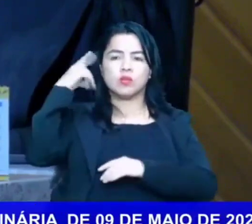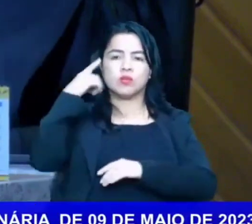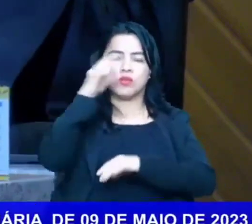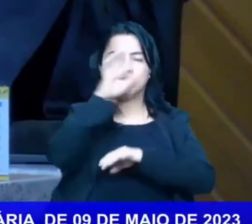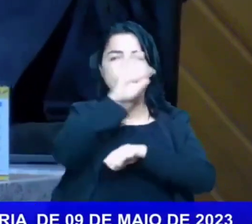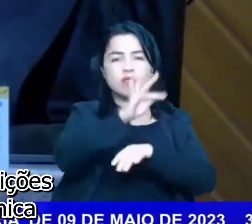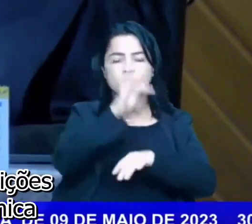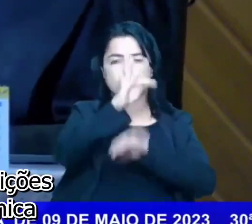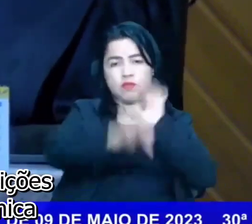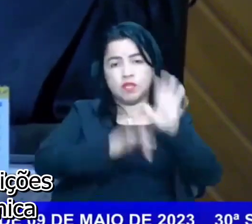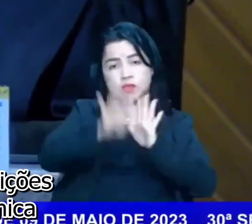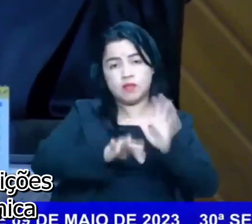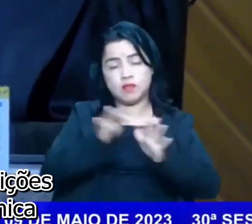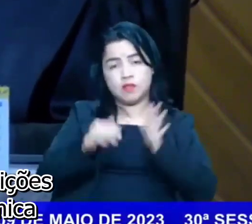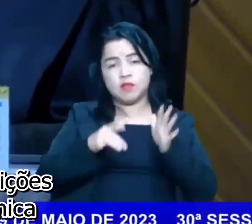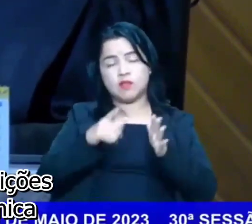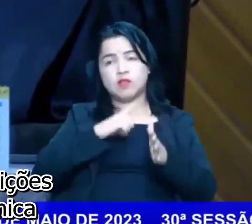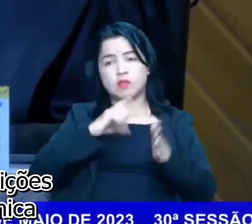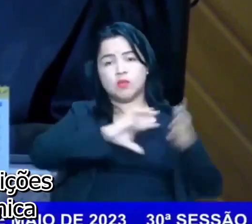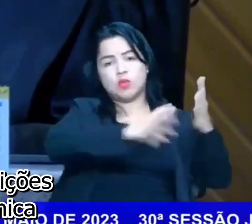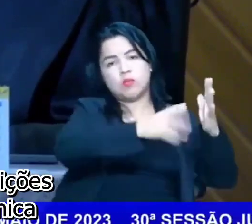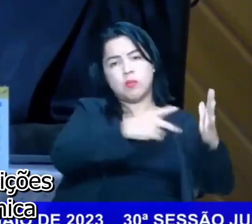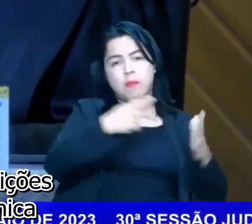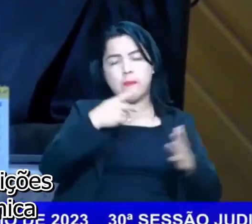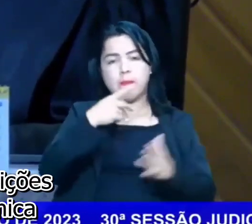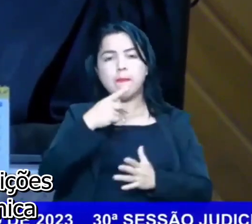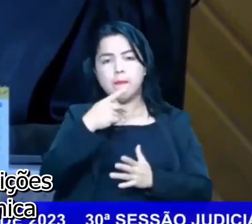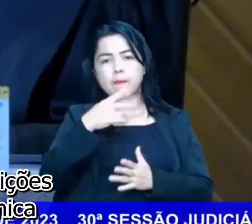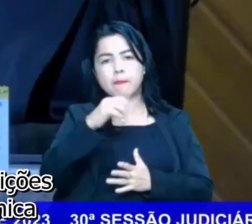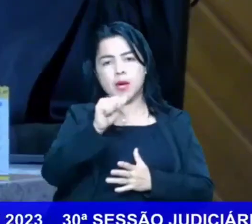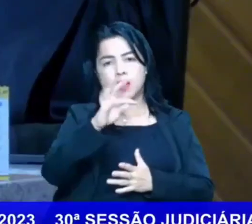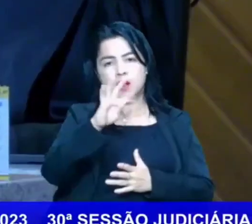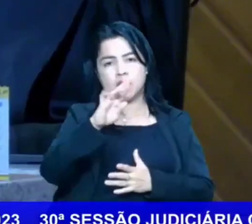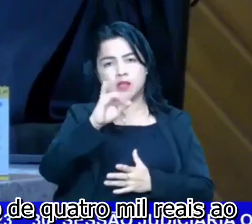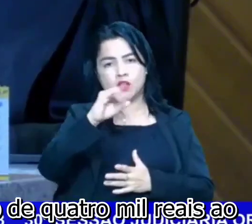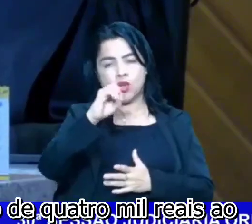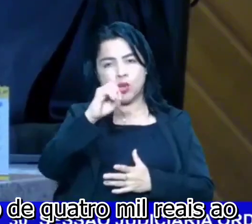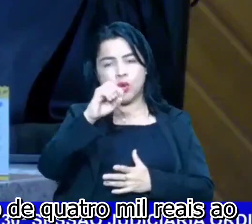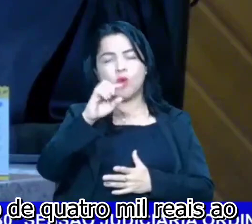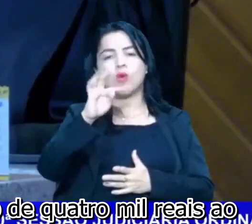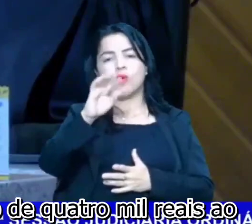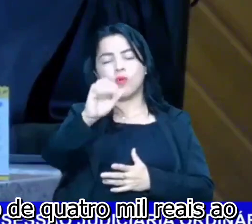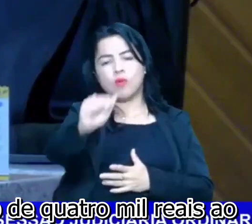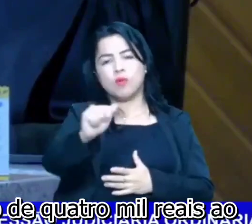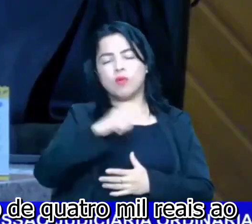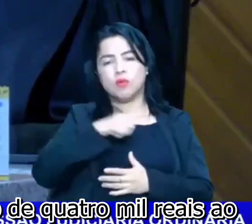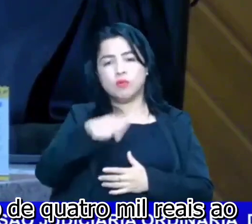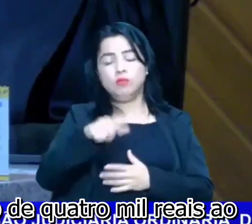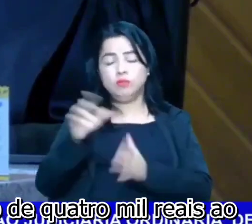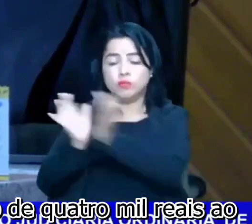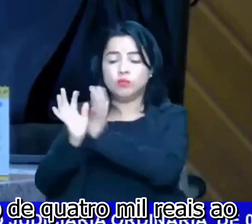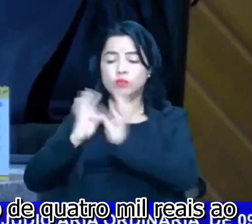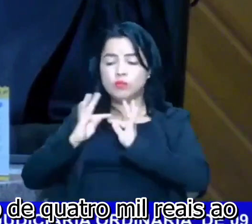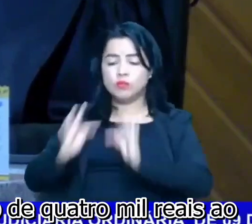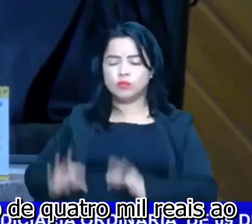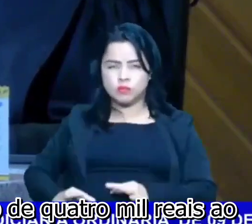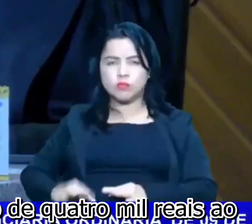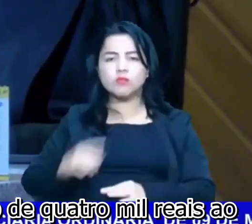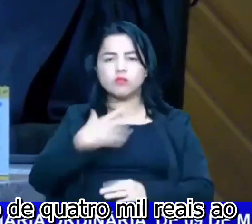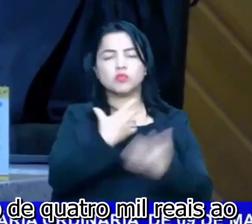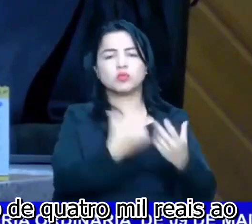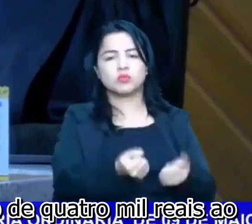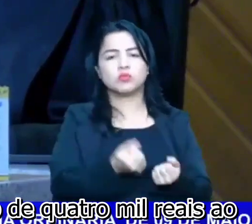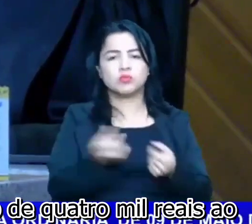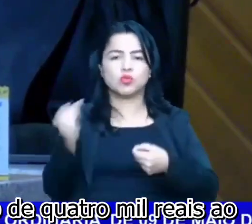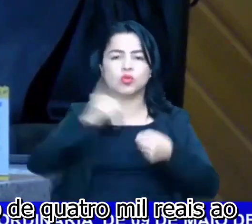Patriota, referente a aplicação dos recursos nas eleições de 2022. A unidade técnica sugeriu a aprovação das contas com ressalva e